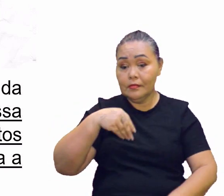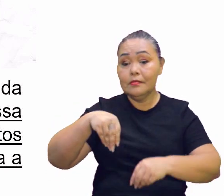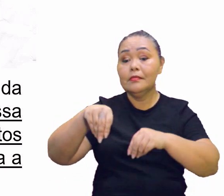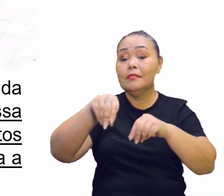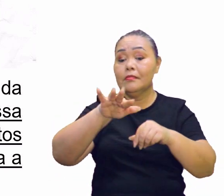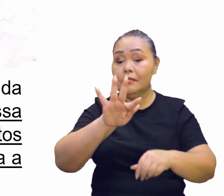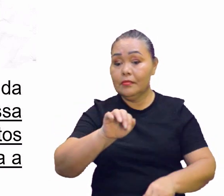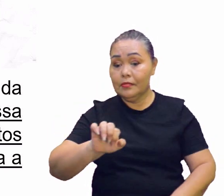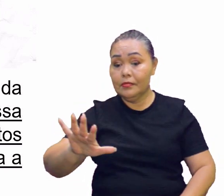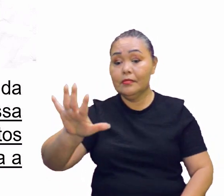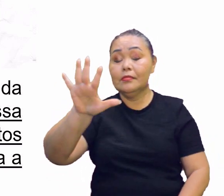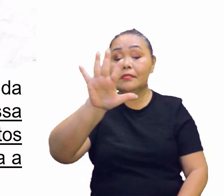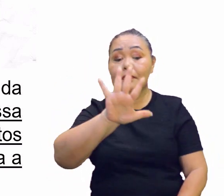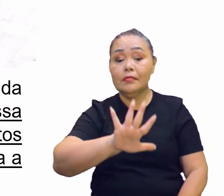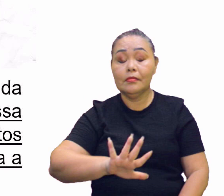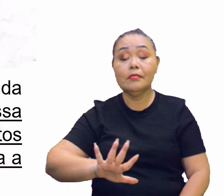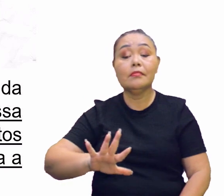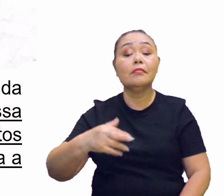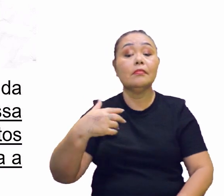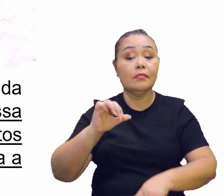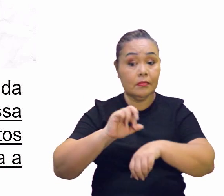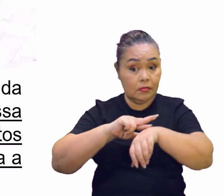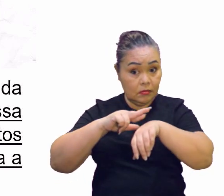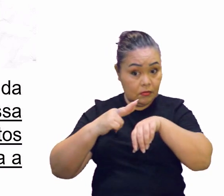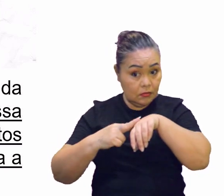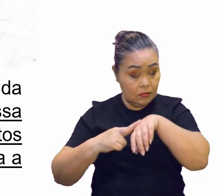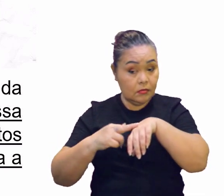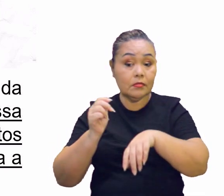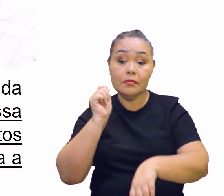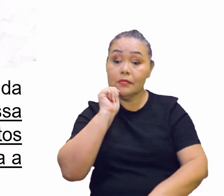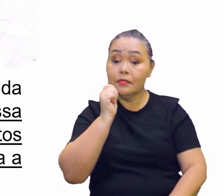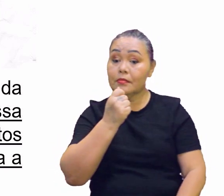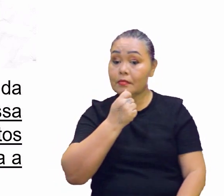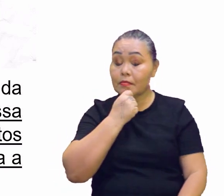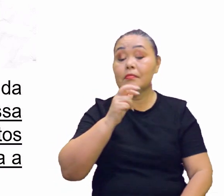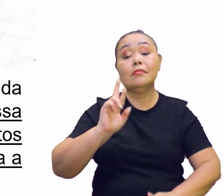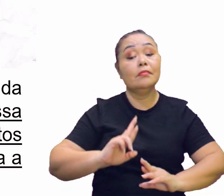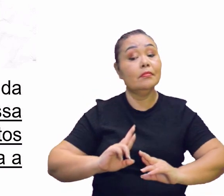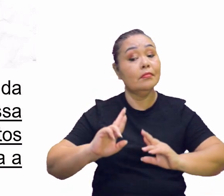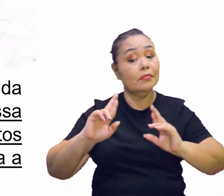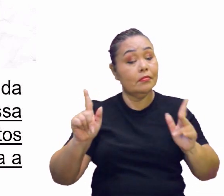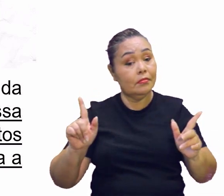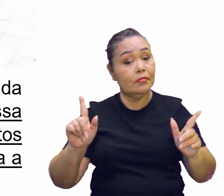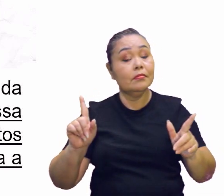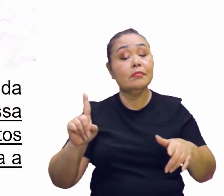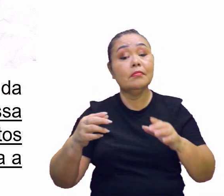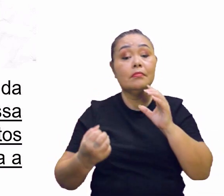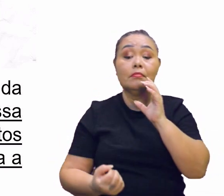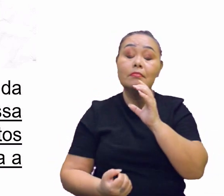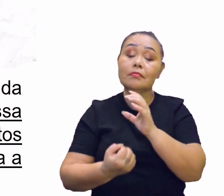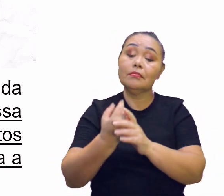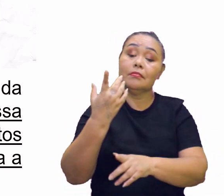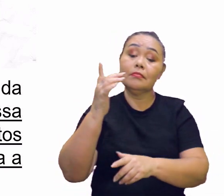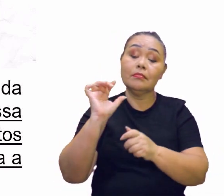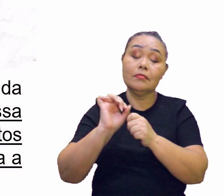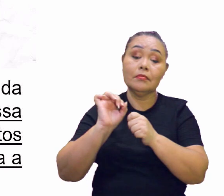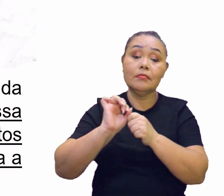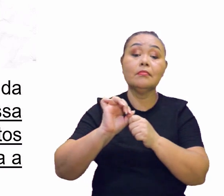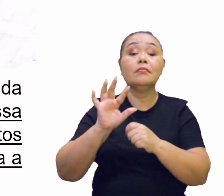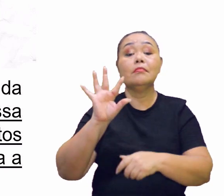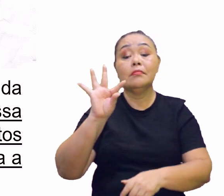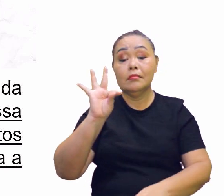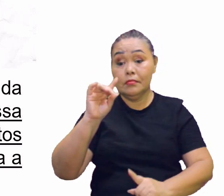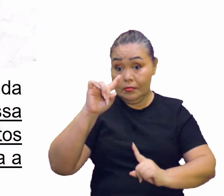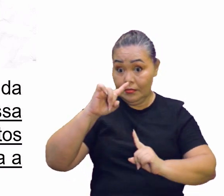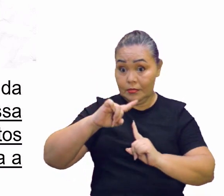federal, juntamente com Roraima e o Amapá. Então tem essa diferenciação. E a criação do estado do Tocantins. Né?